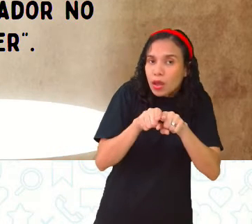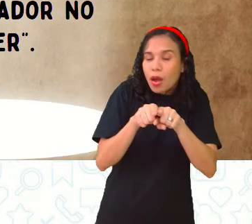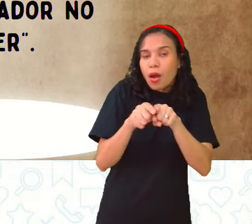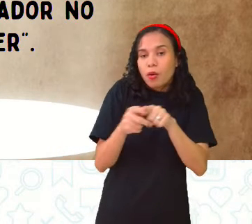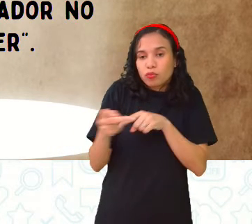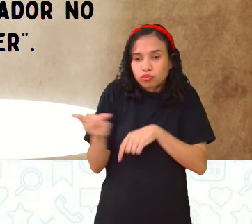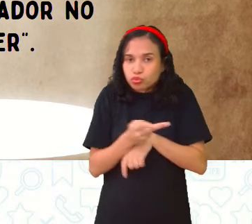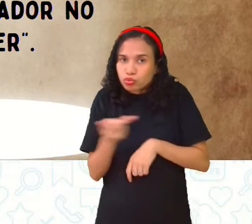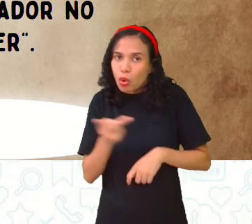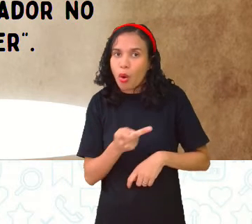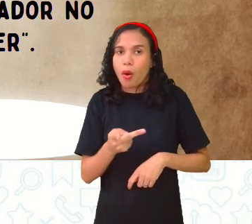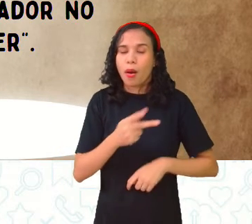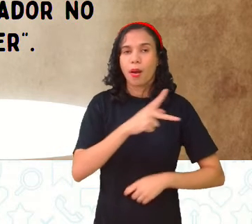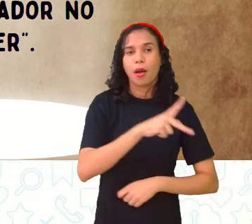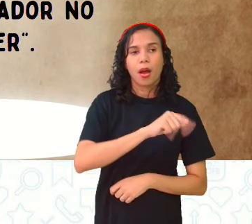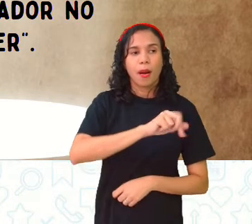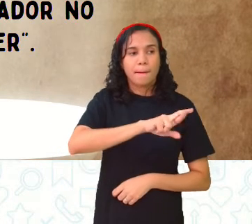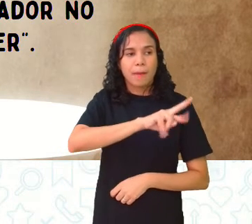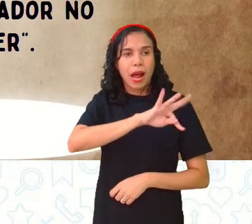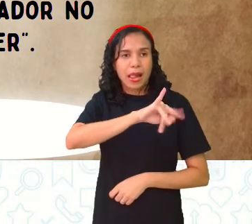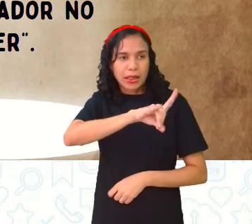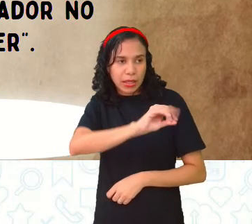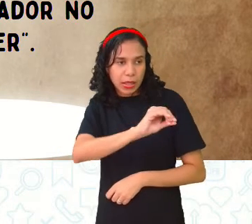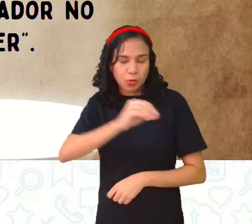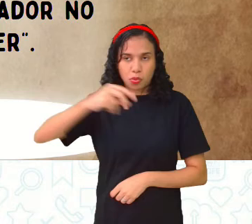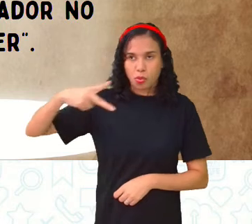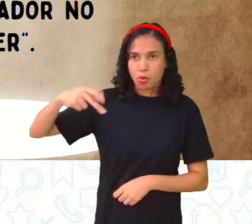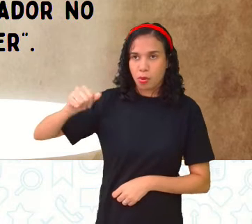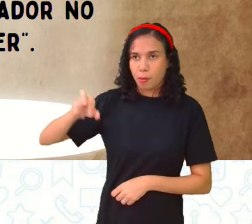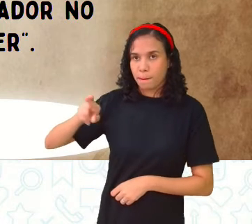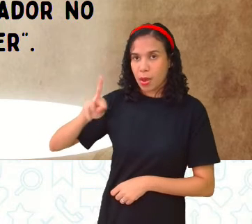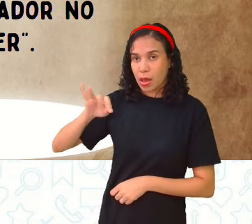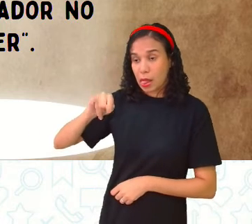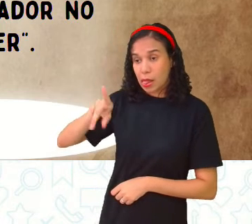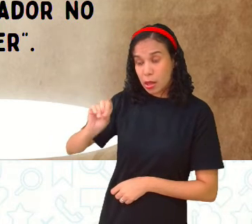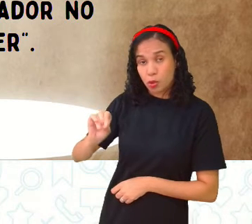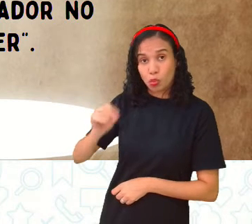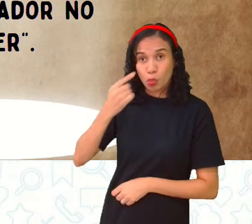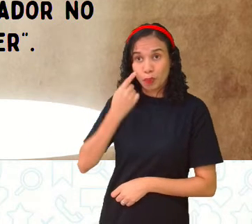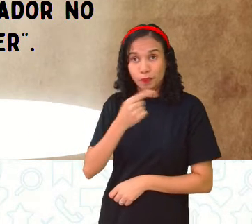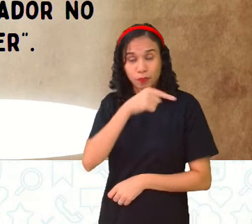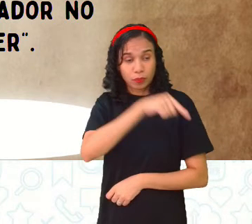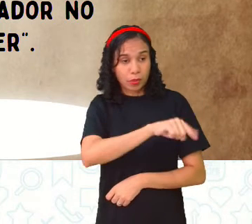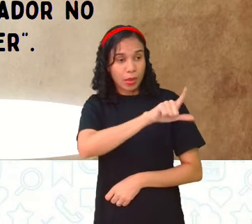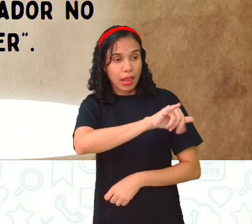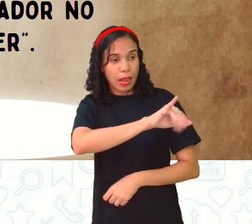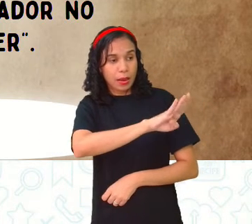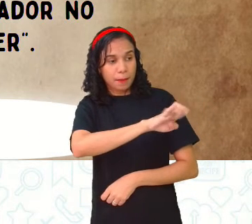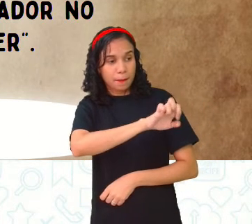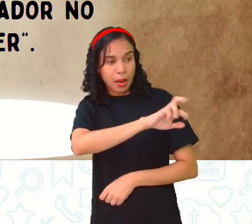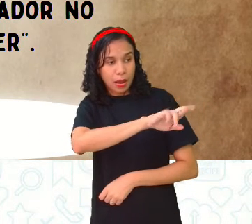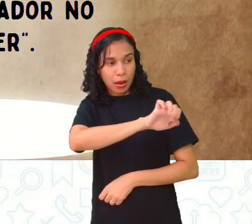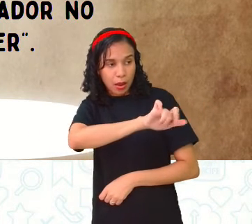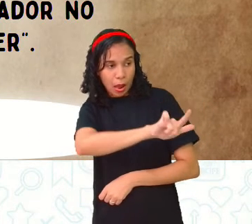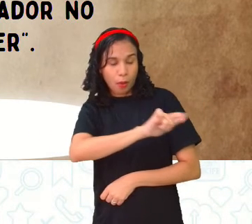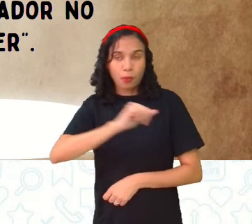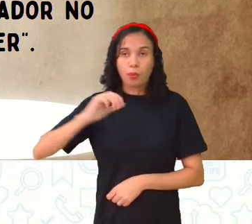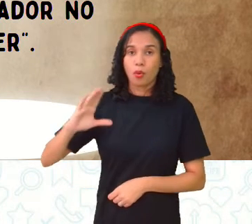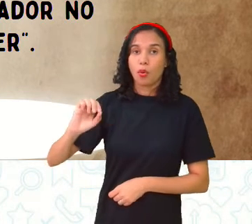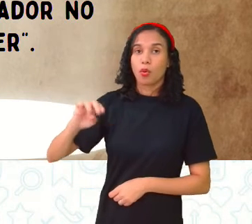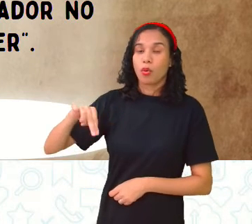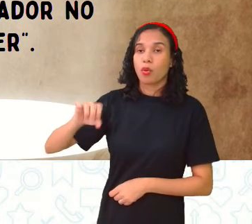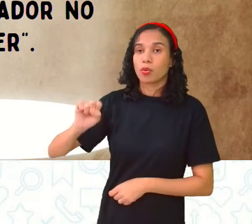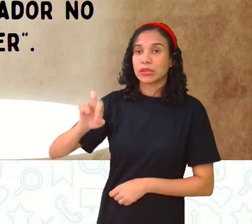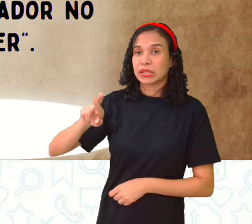grandes partidos, né, políticos que existiam na época. Existia o Partido Liberal e o Partido